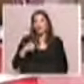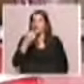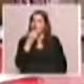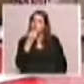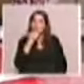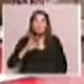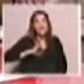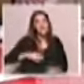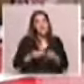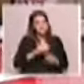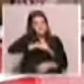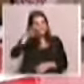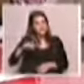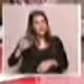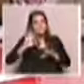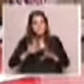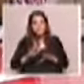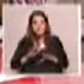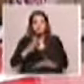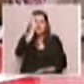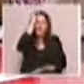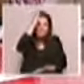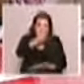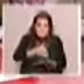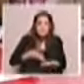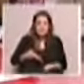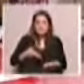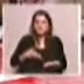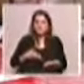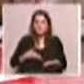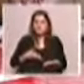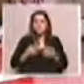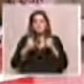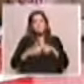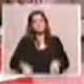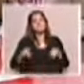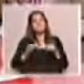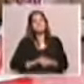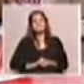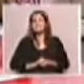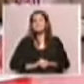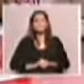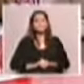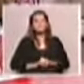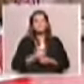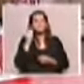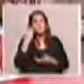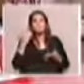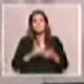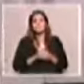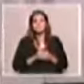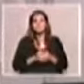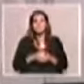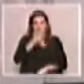de queijo da serra, mas esta coisa de cortar o queijo a meio não parece a mesma coisa. Não parece a mesma coisa, não é? Pois